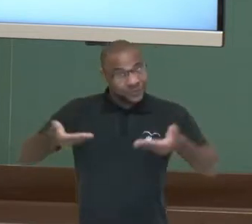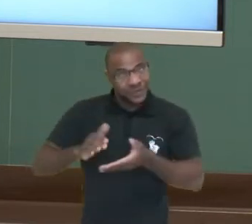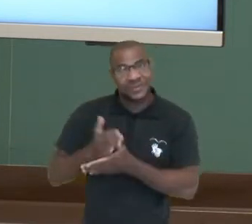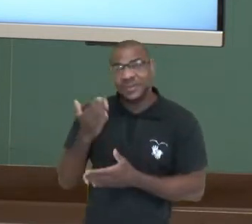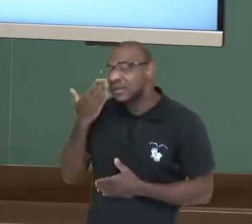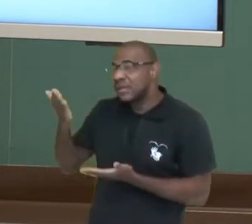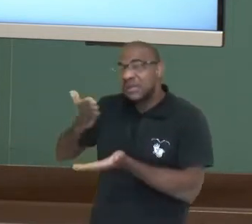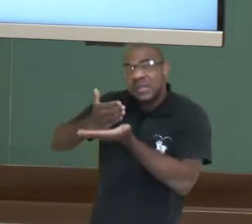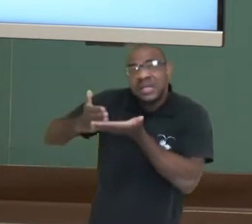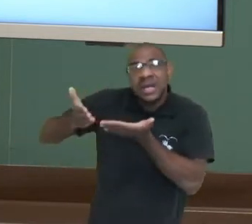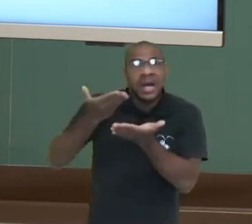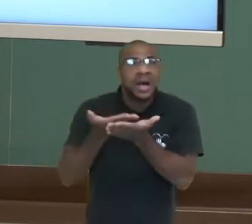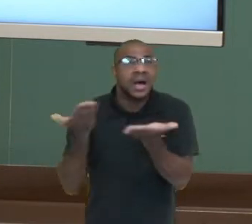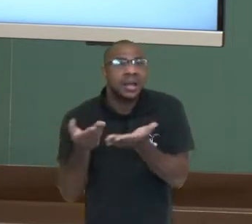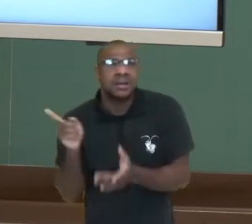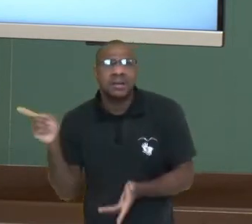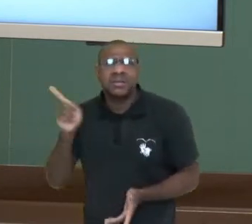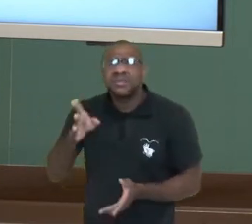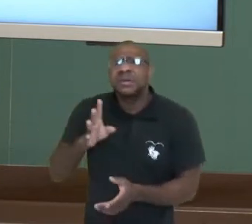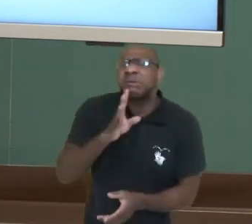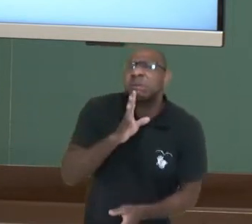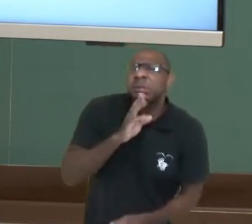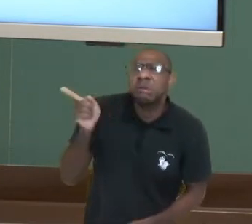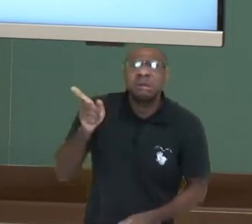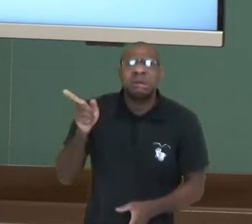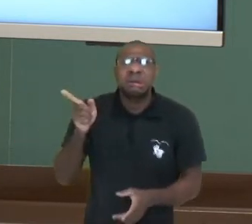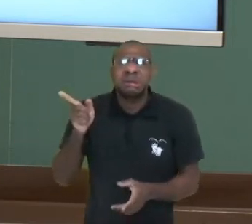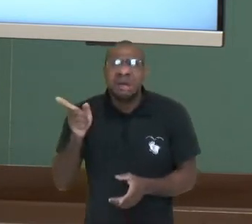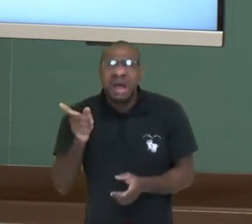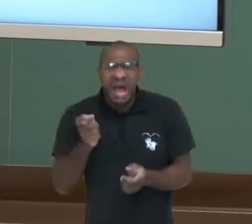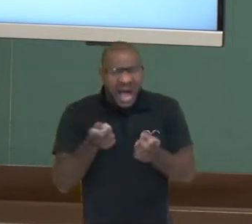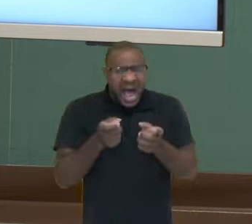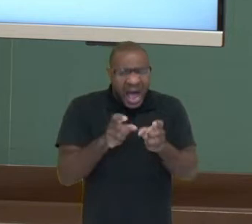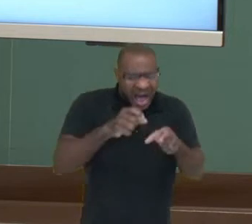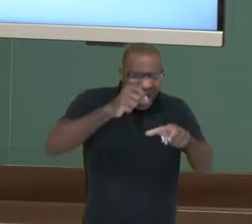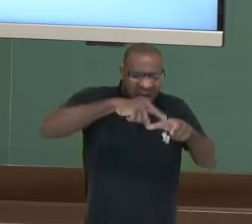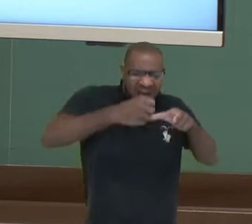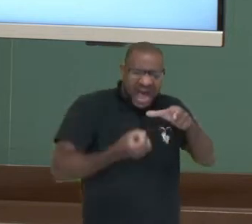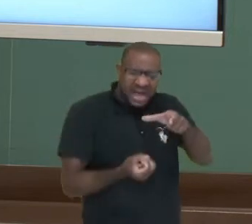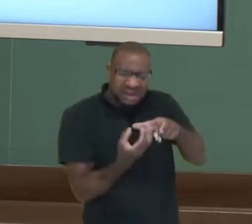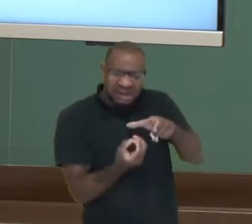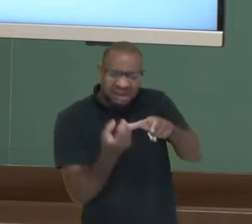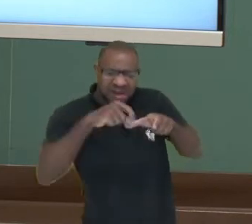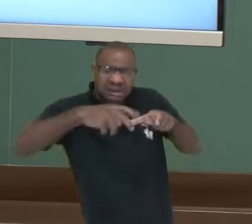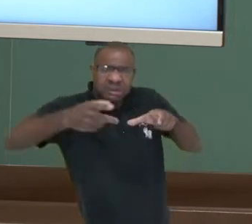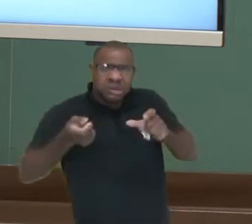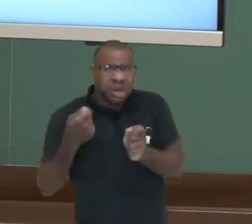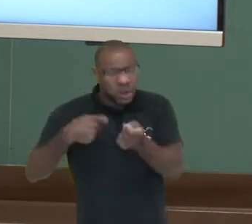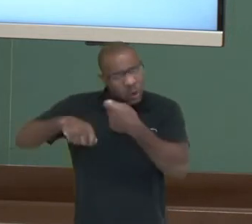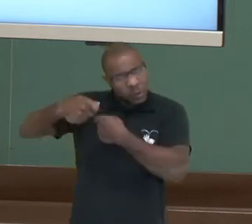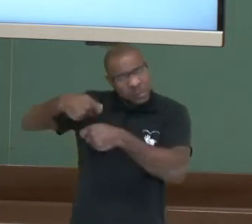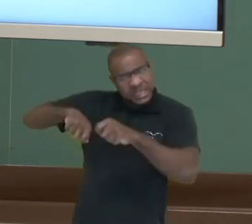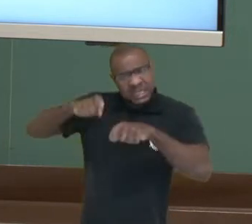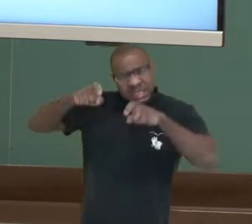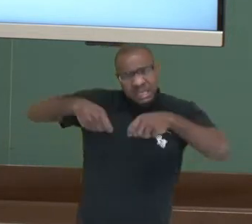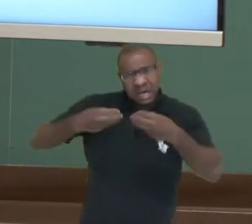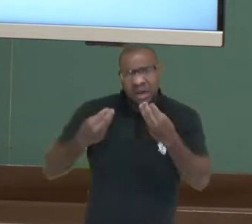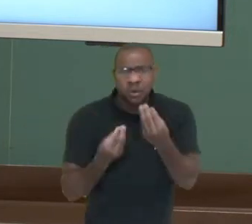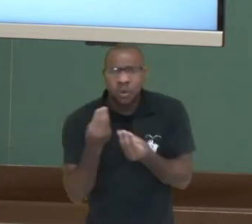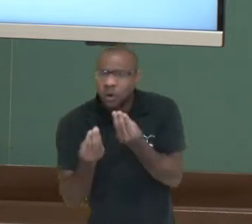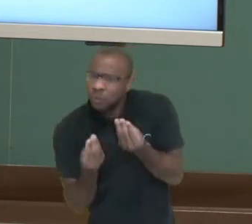sempre. Você já ouviu falar em agricultura comercial? E como ocorre